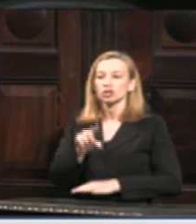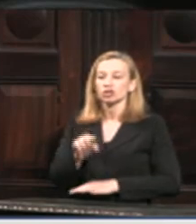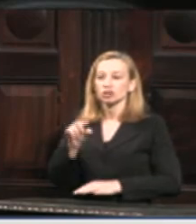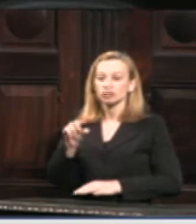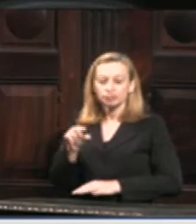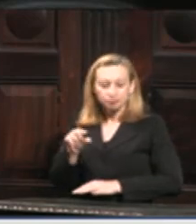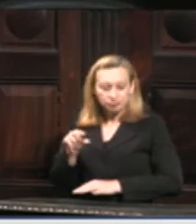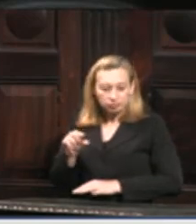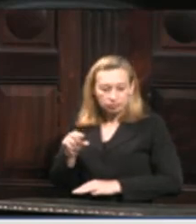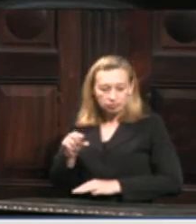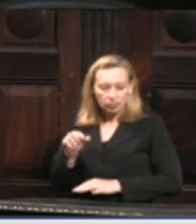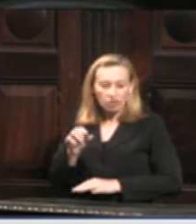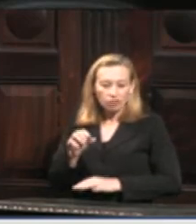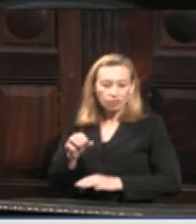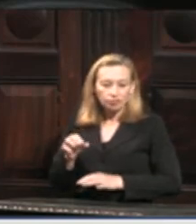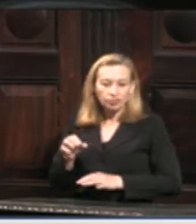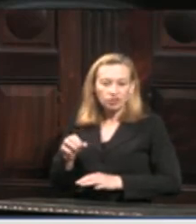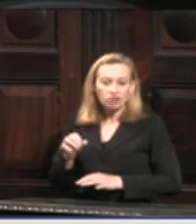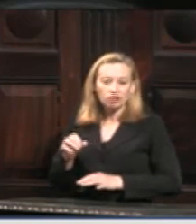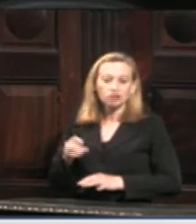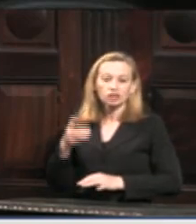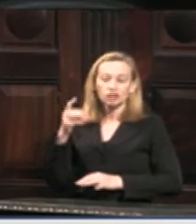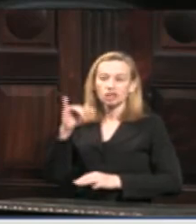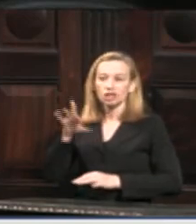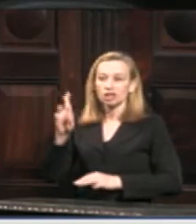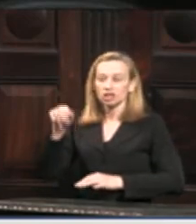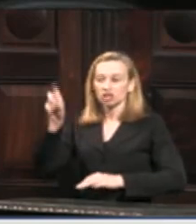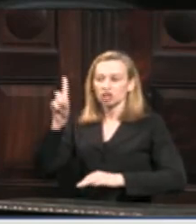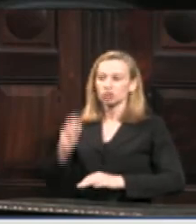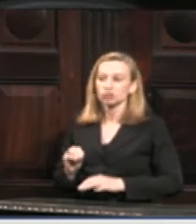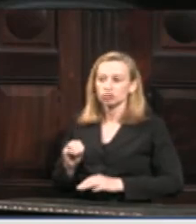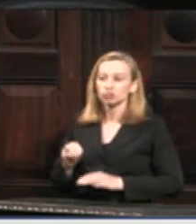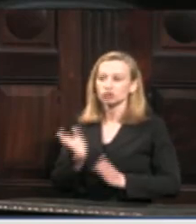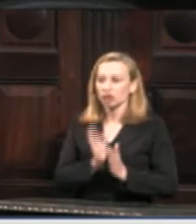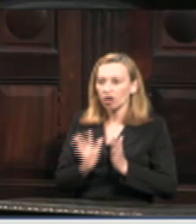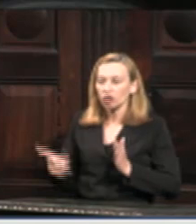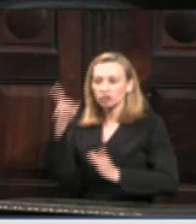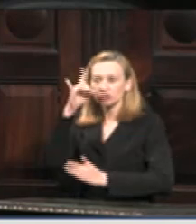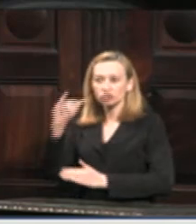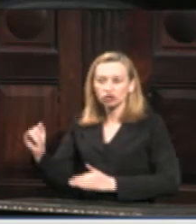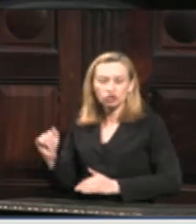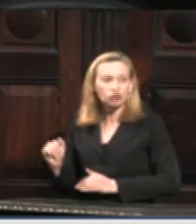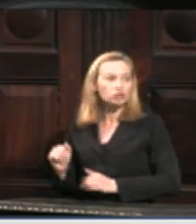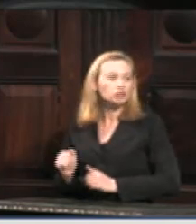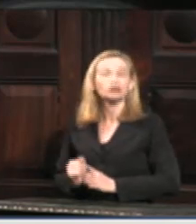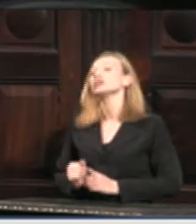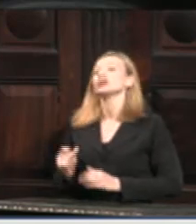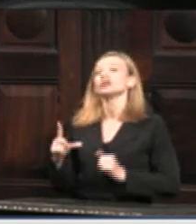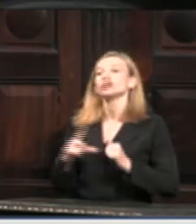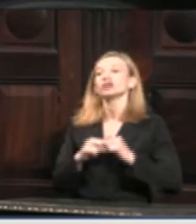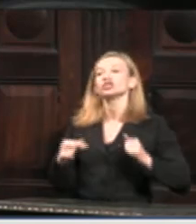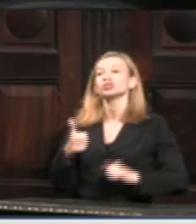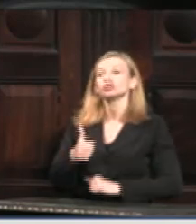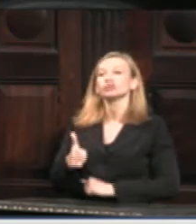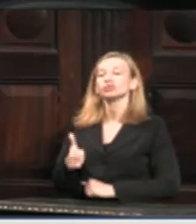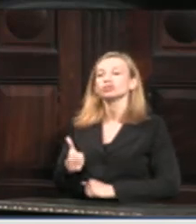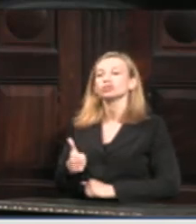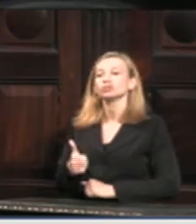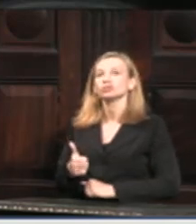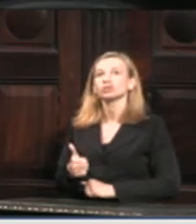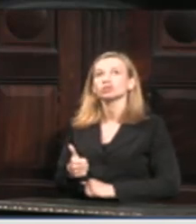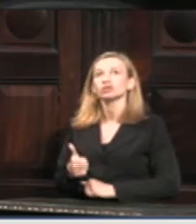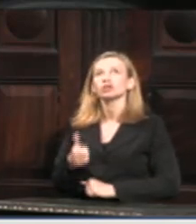de 2015, de autoria do deputado Iranildo Campos. Incluindo na ordem do dia, de acordo com o inciso 1º do